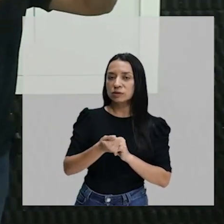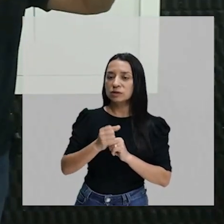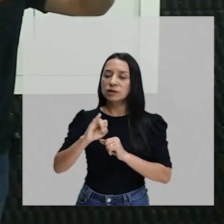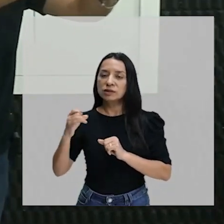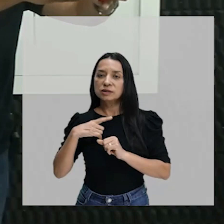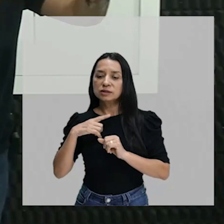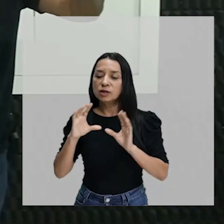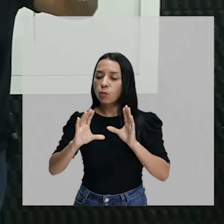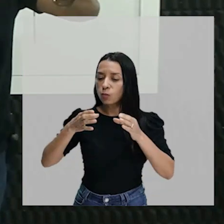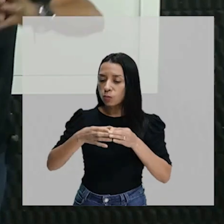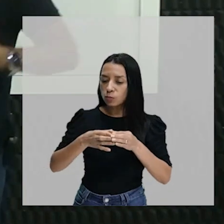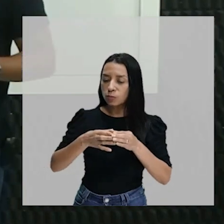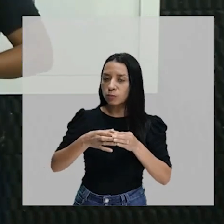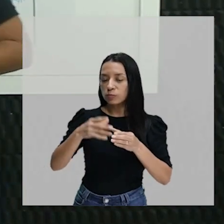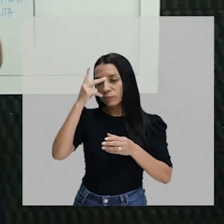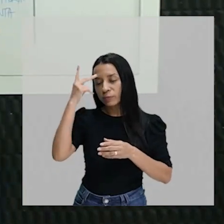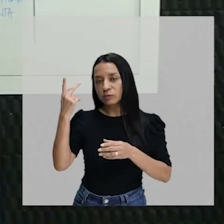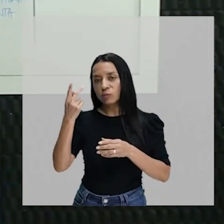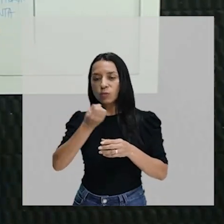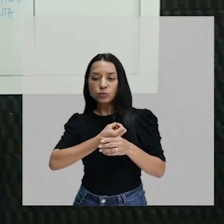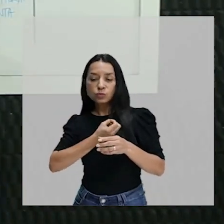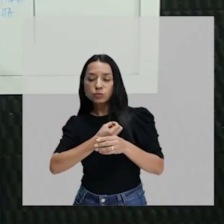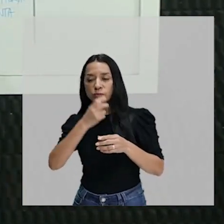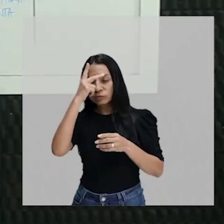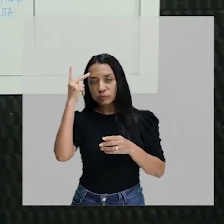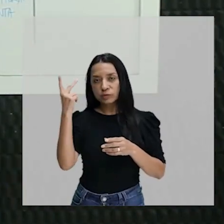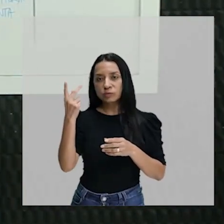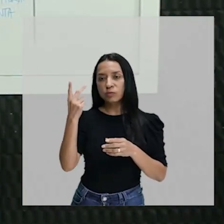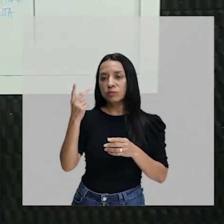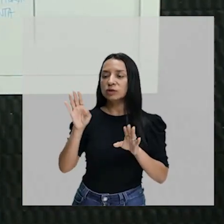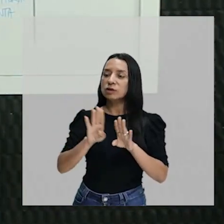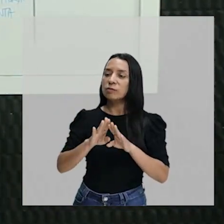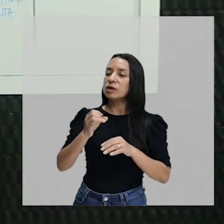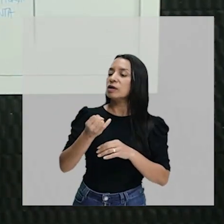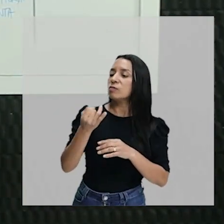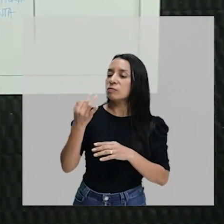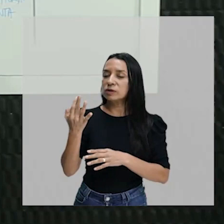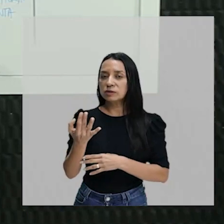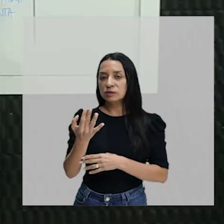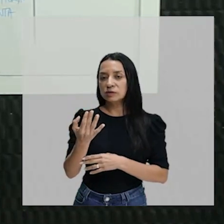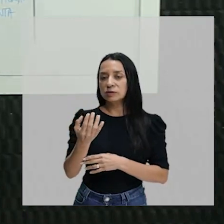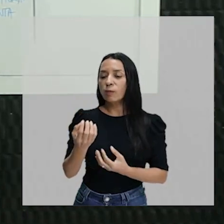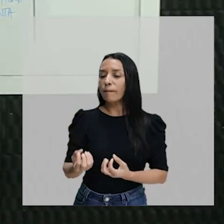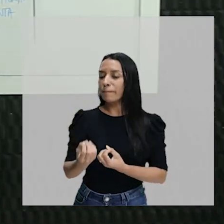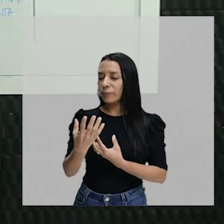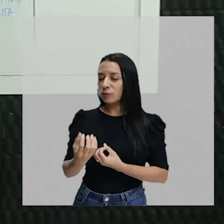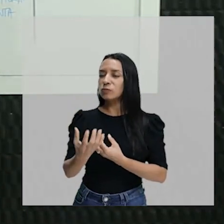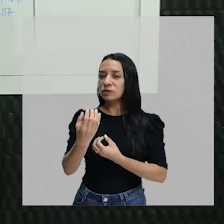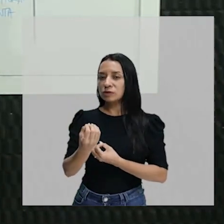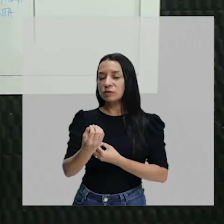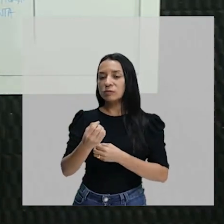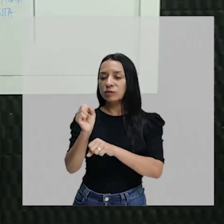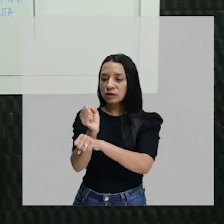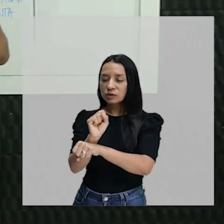número de pessoas é uma grandeza tá Se tiver uma produção lá de carros pela quantidade de carros é uma